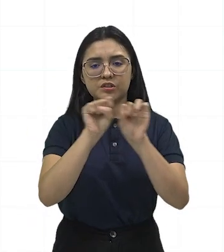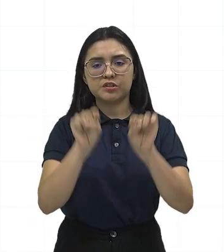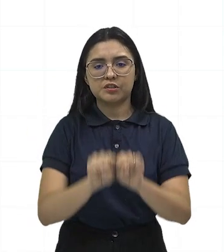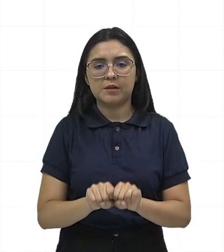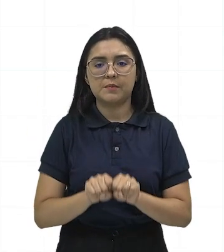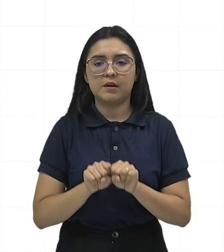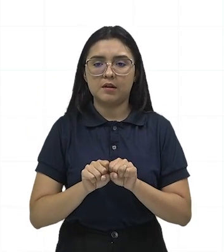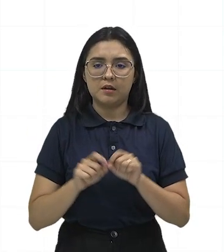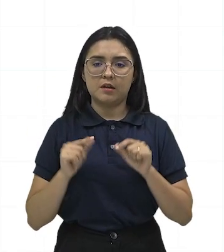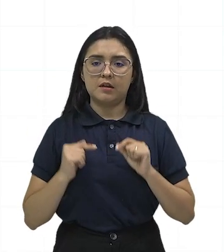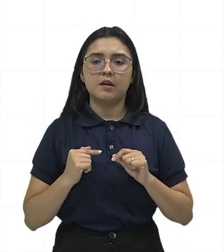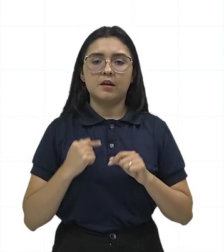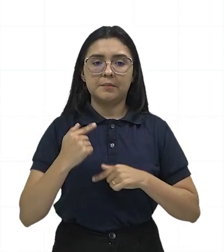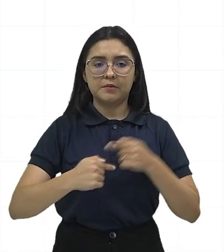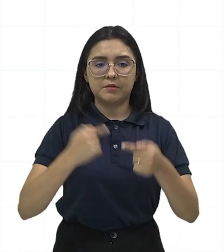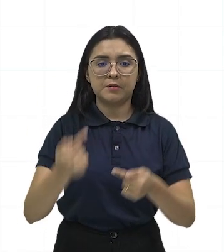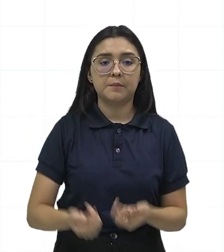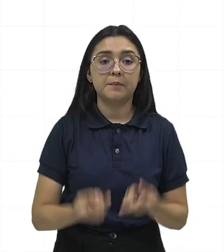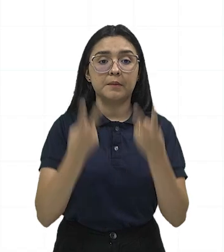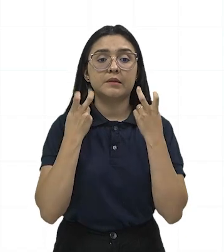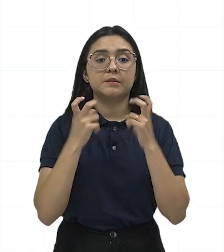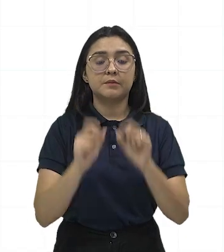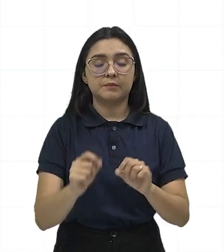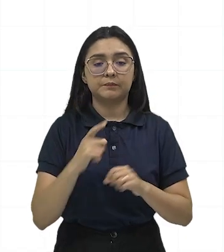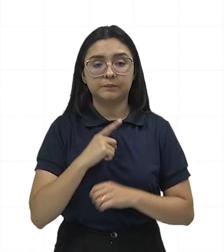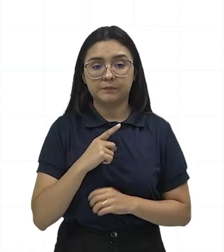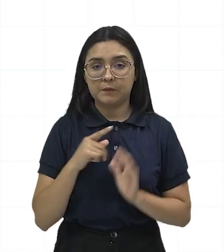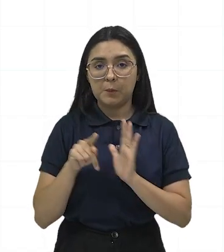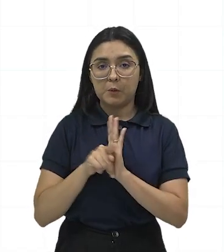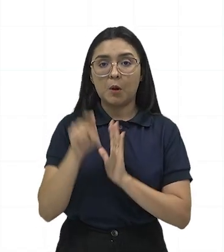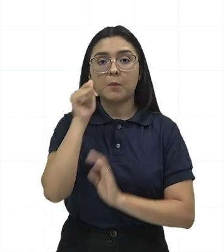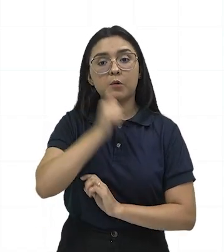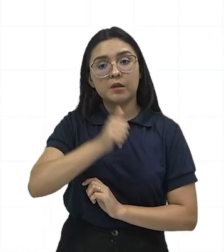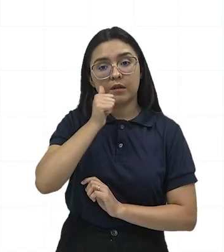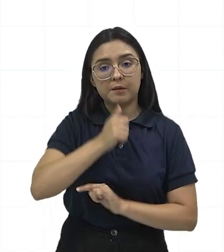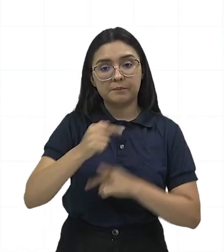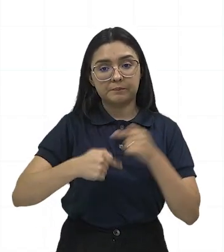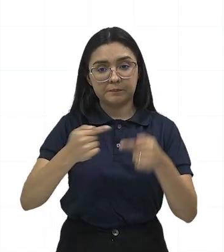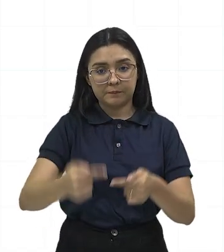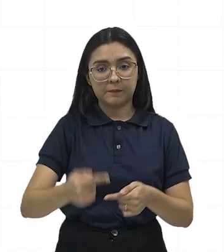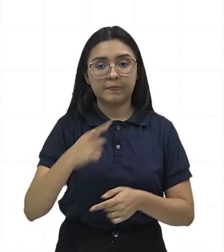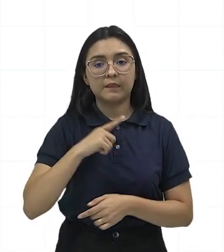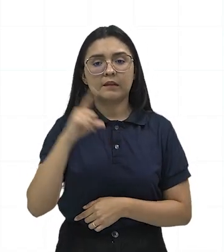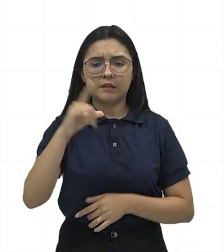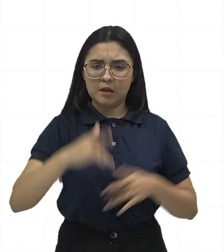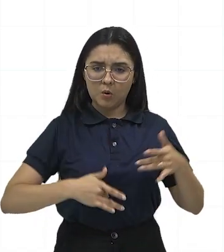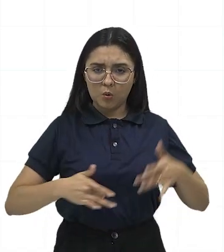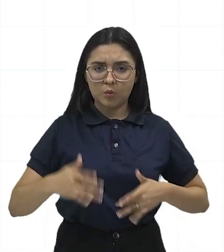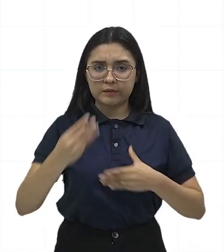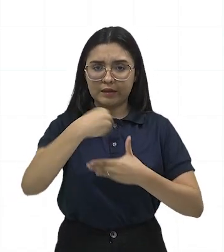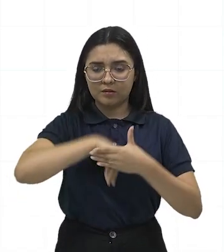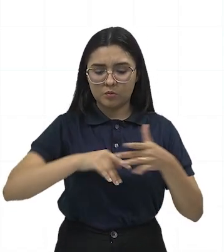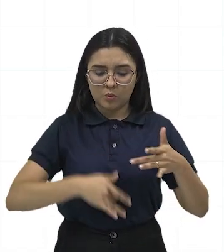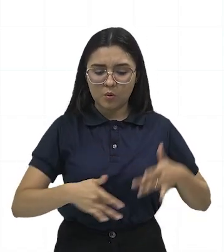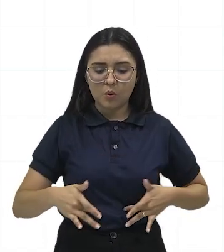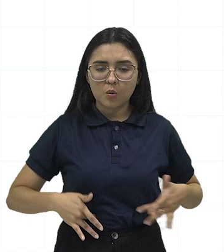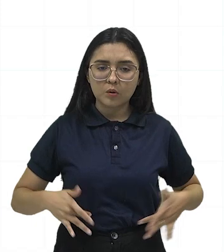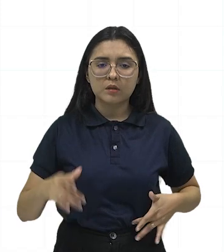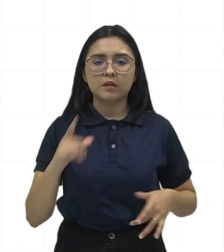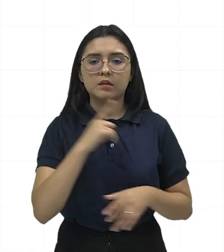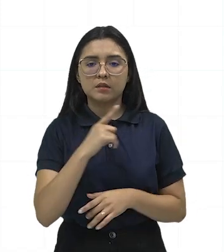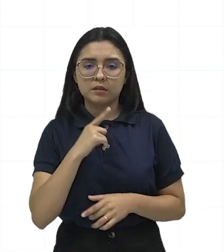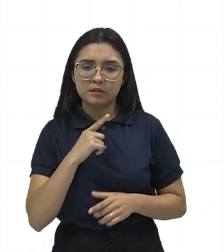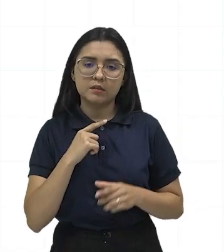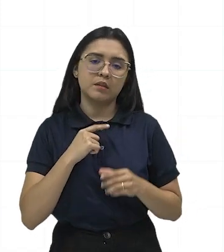reprodutor, A gente observa aí que o sistema genital feminino é formado por órgãos internos, então a gente tem